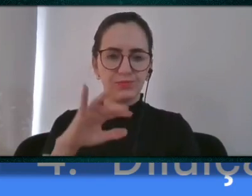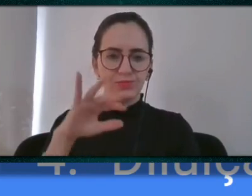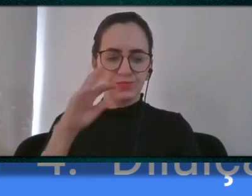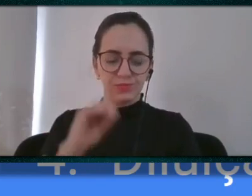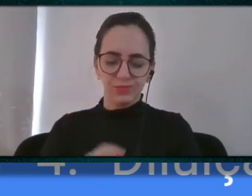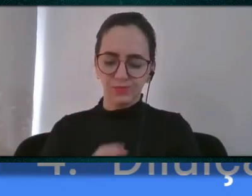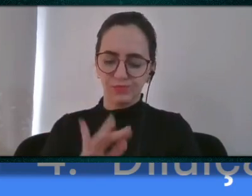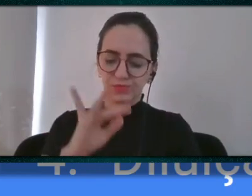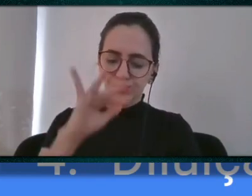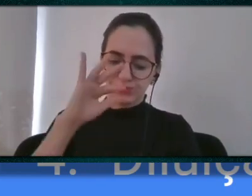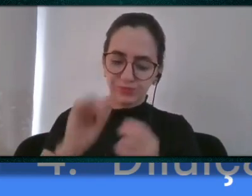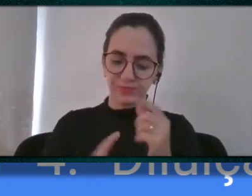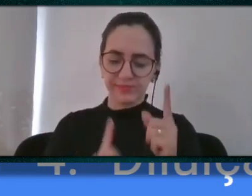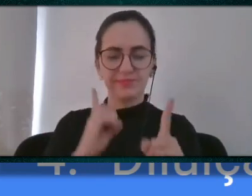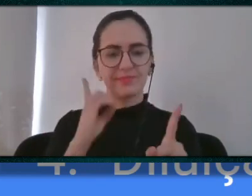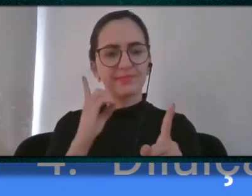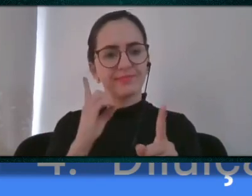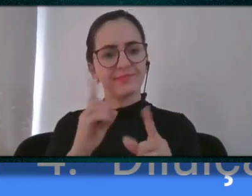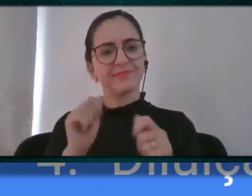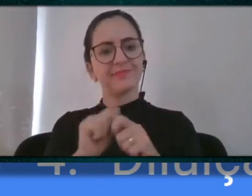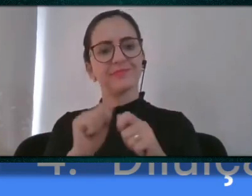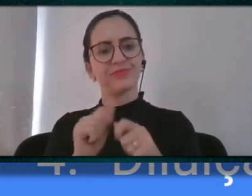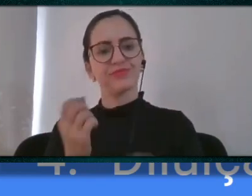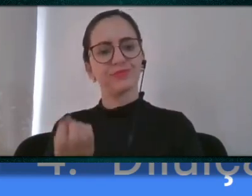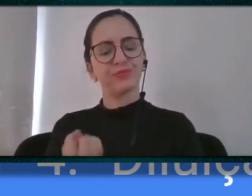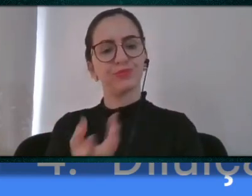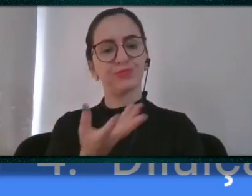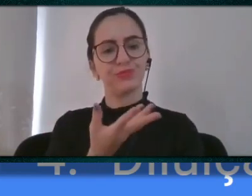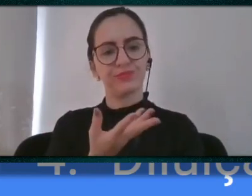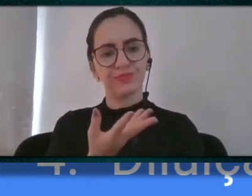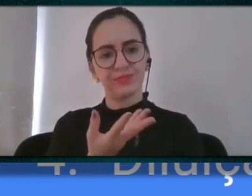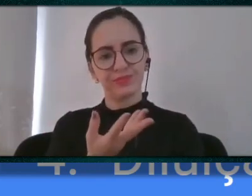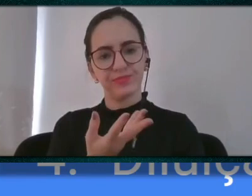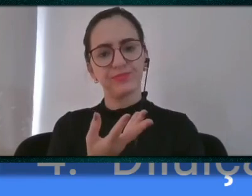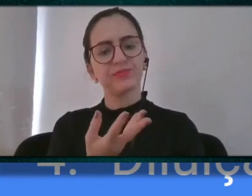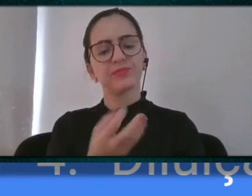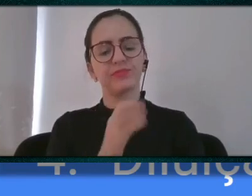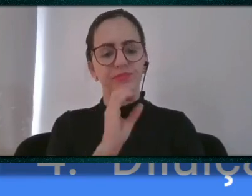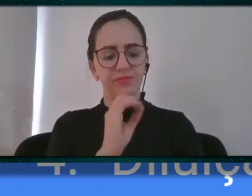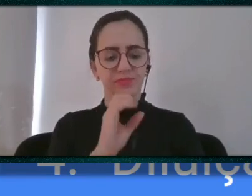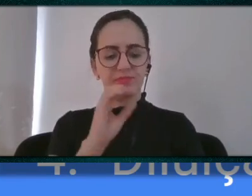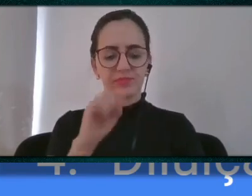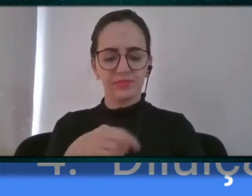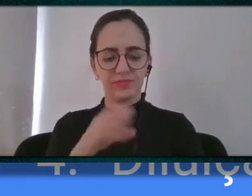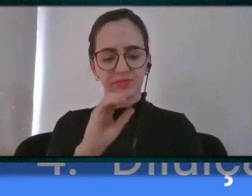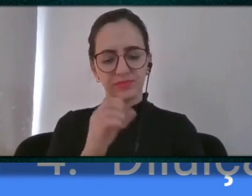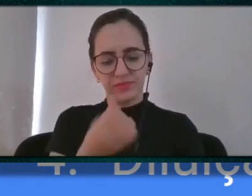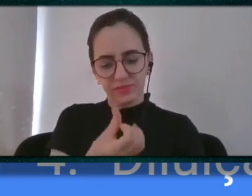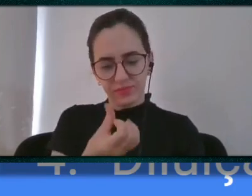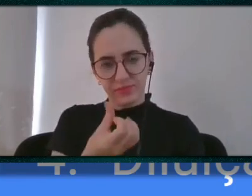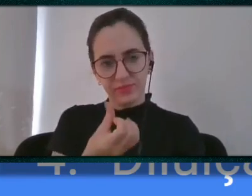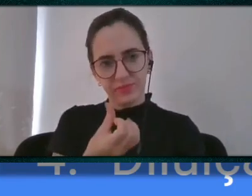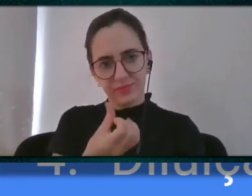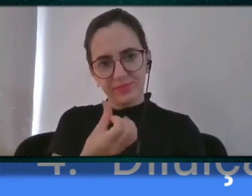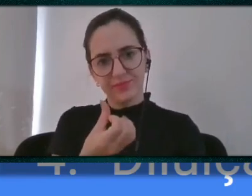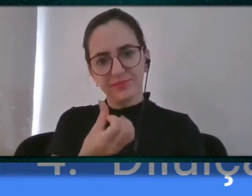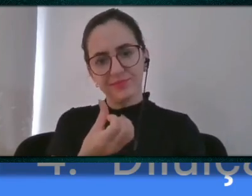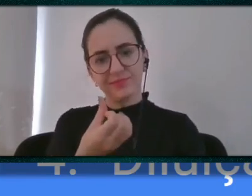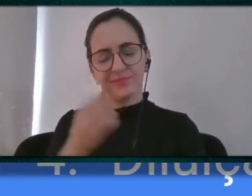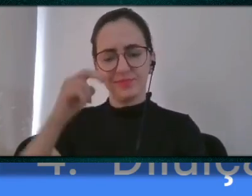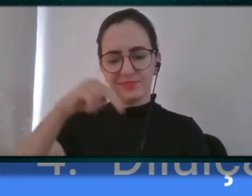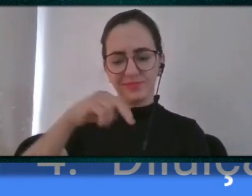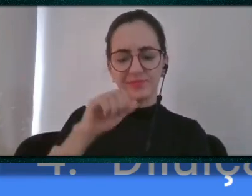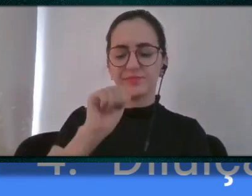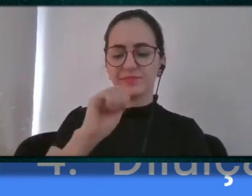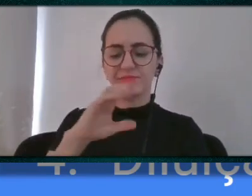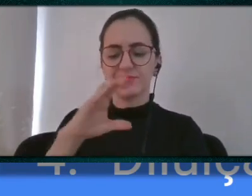0,06 mols de sal de cozinha, significa que no final eu vou ter esses 0,06 mols do sal de cozinha. A